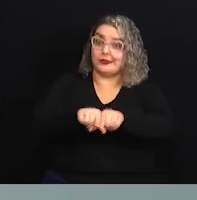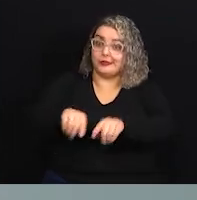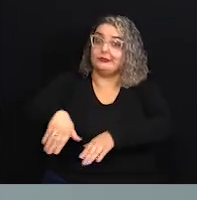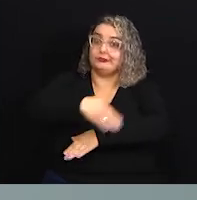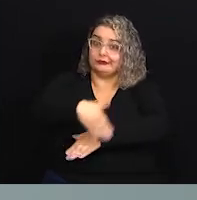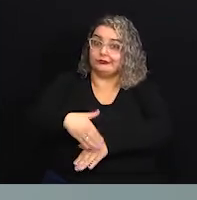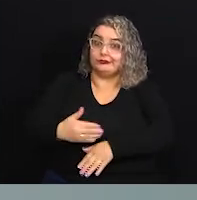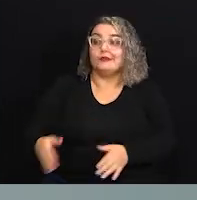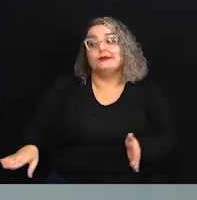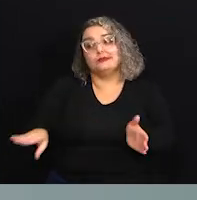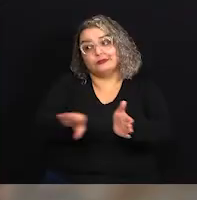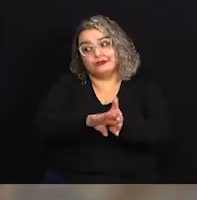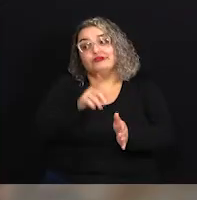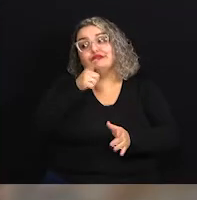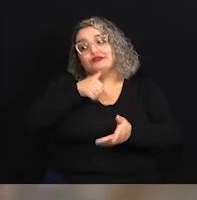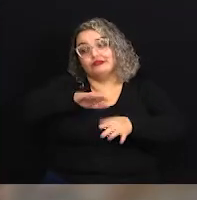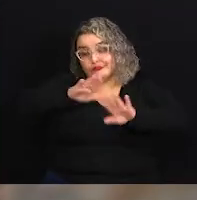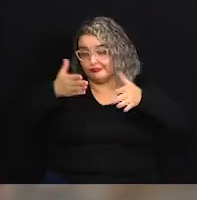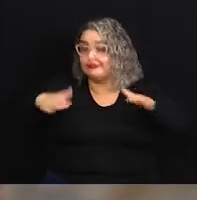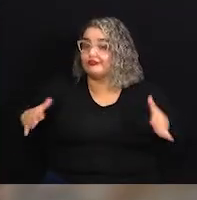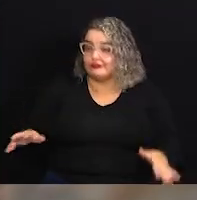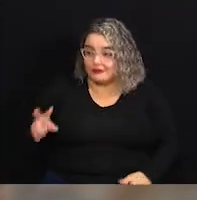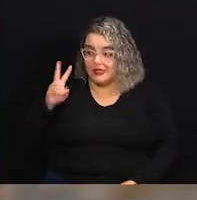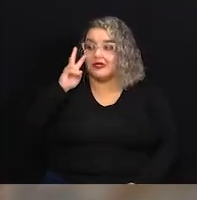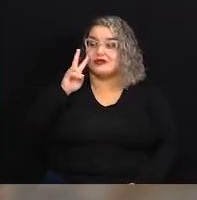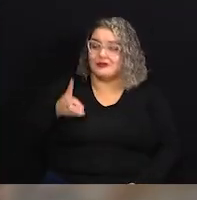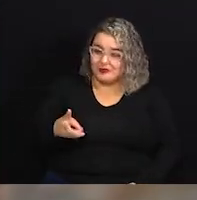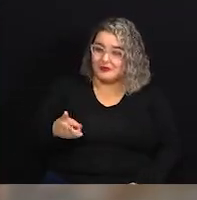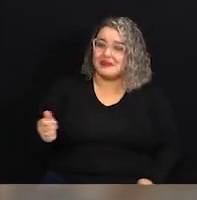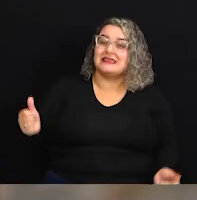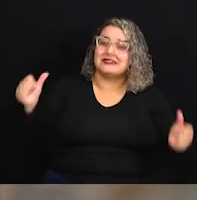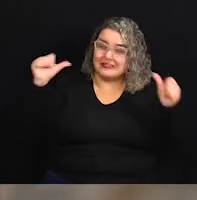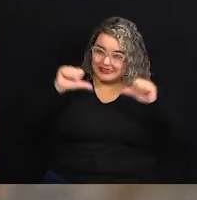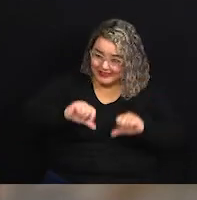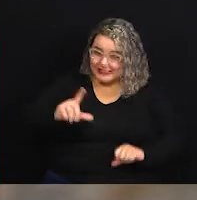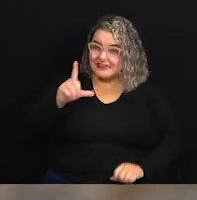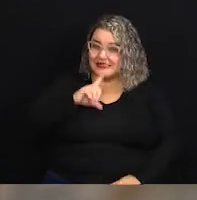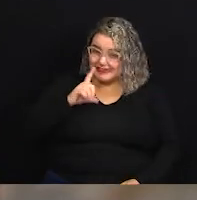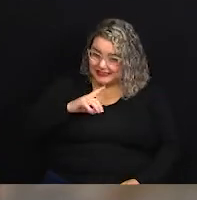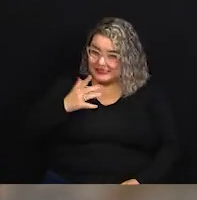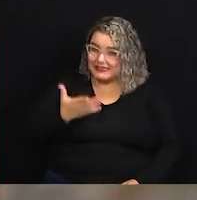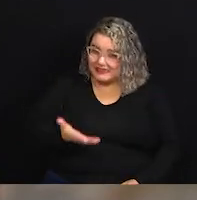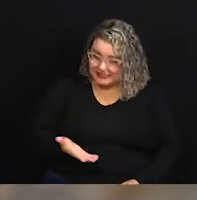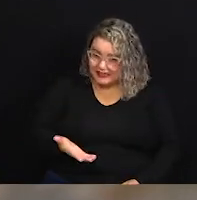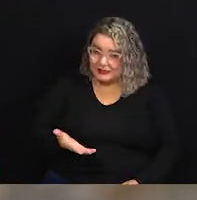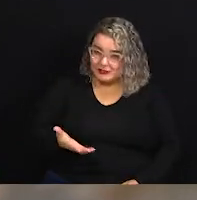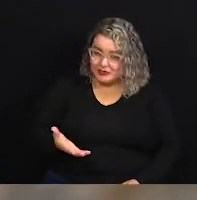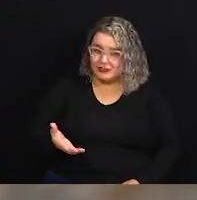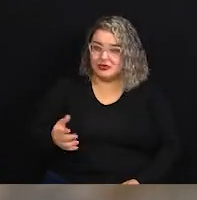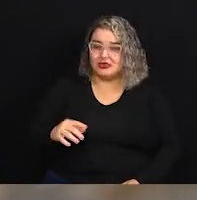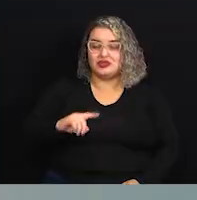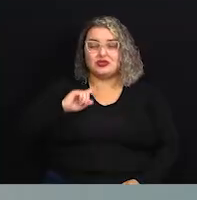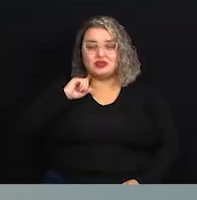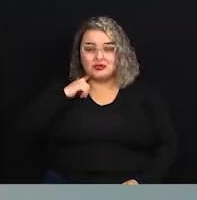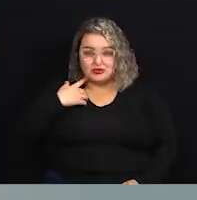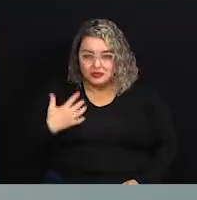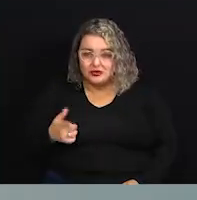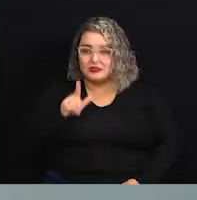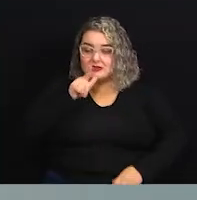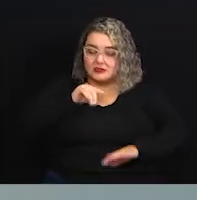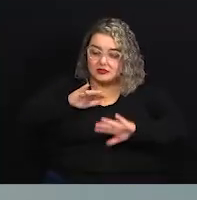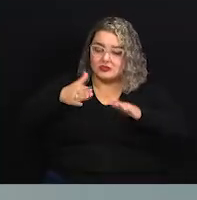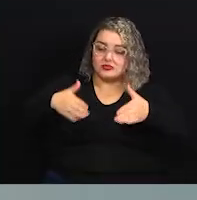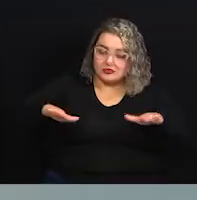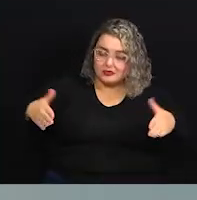instância, param nos oceanos, né, e a gente já viu qual a crise que nós temos nesse sentido, em termos de poluição, né,